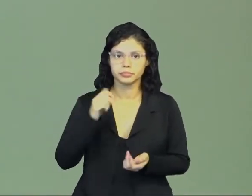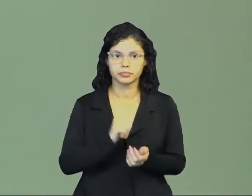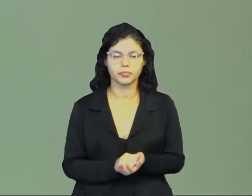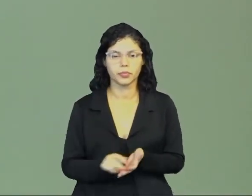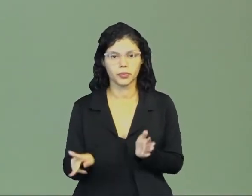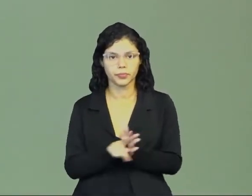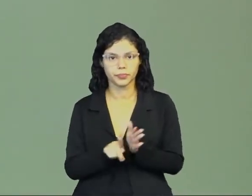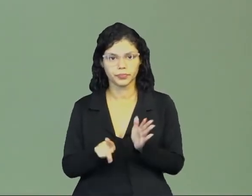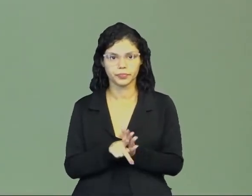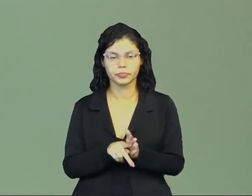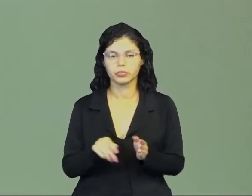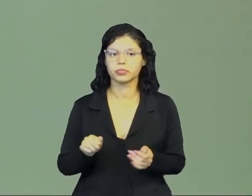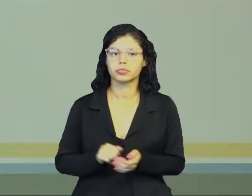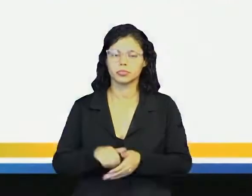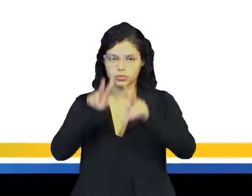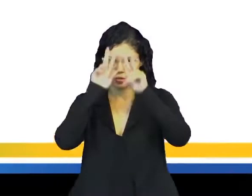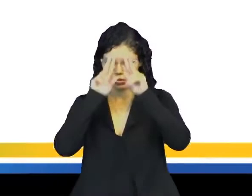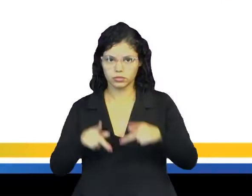é própria para o consumo humano.